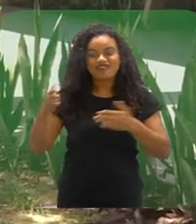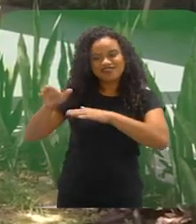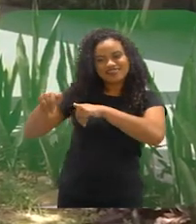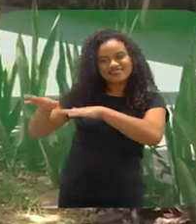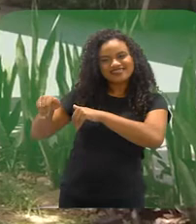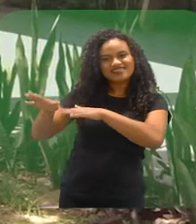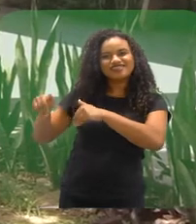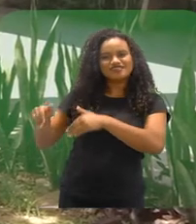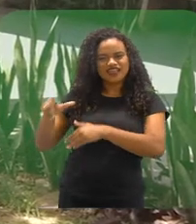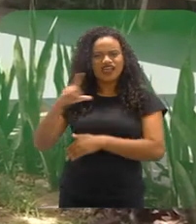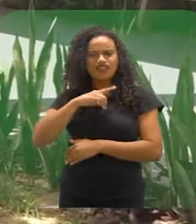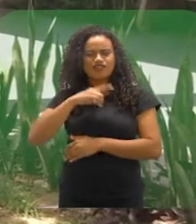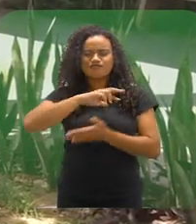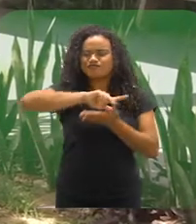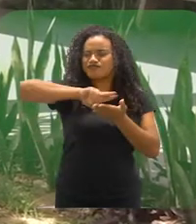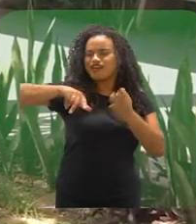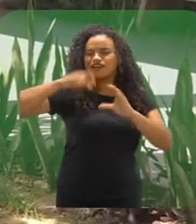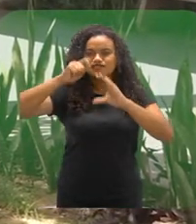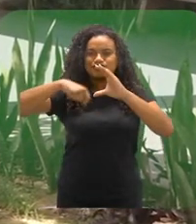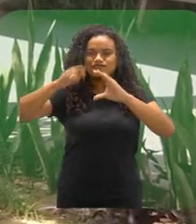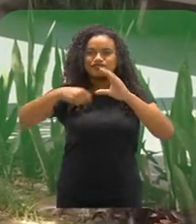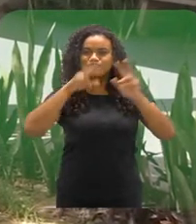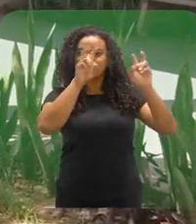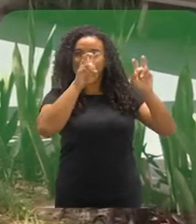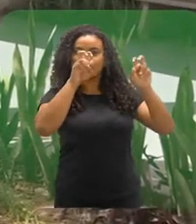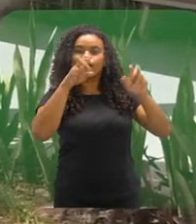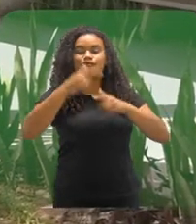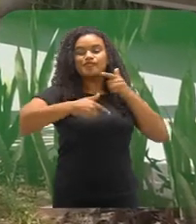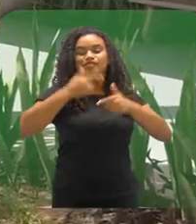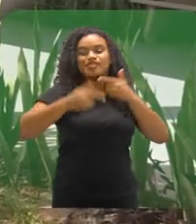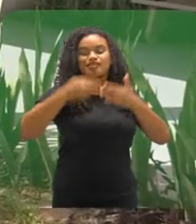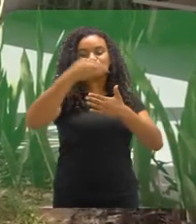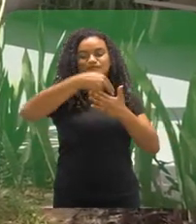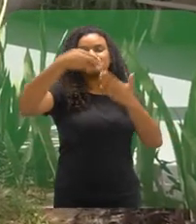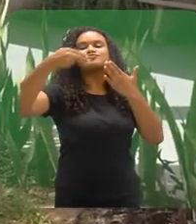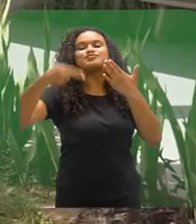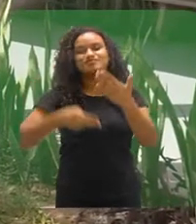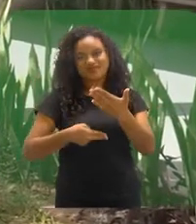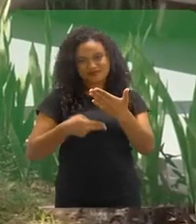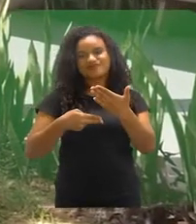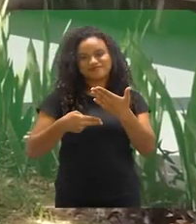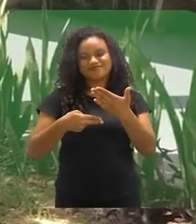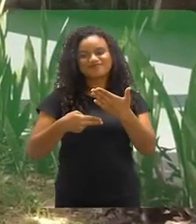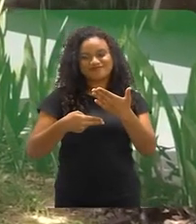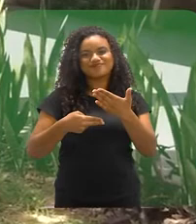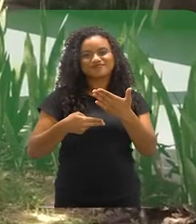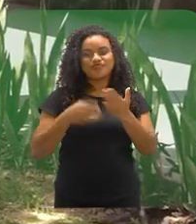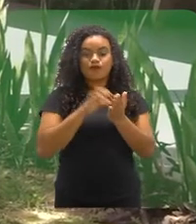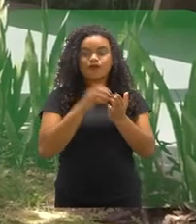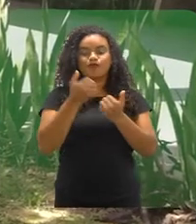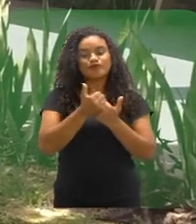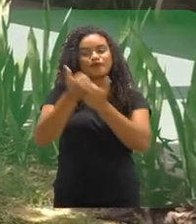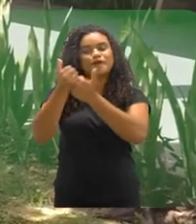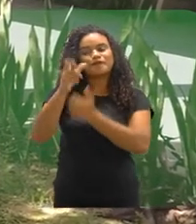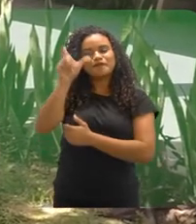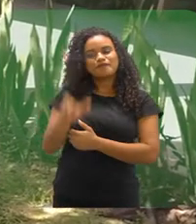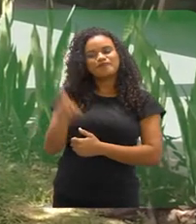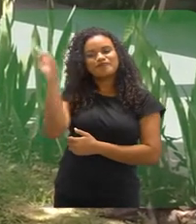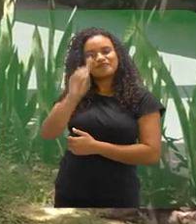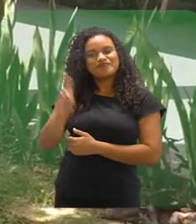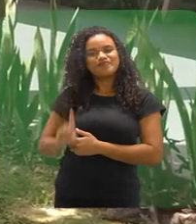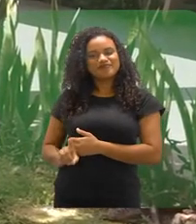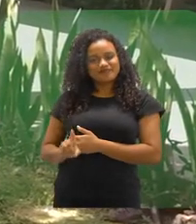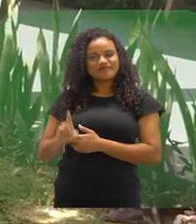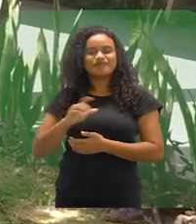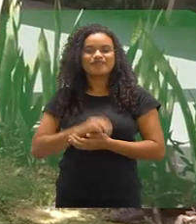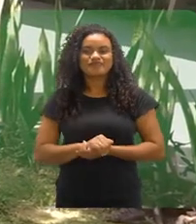o mês de setembro a série de vídeos por dentro do IFPE vai apresentar o trabalho dos napteis os núcleos